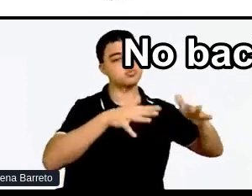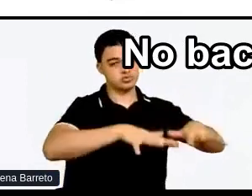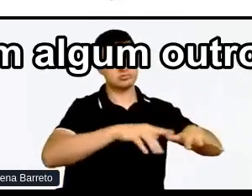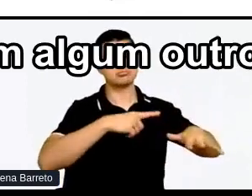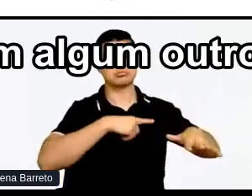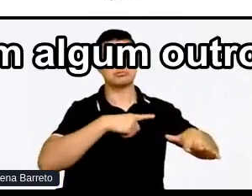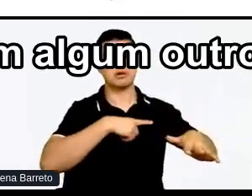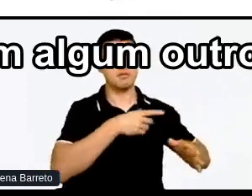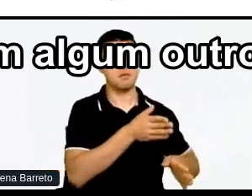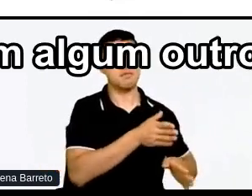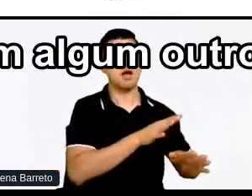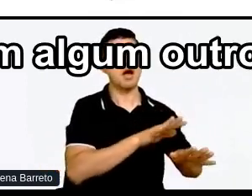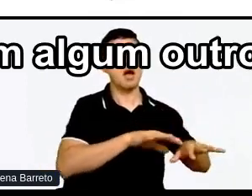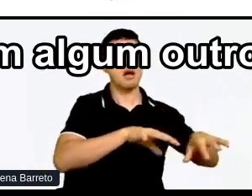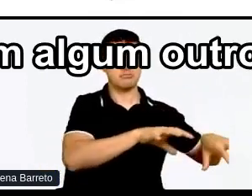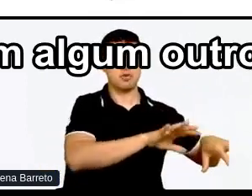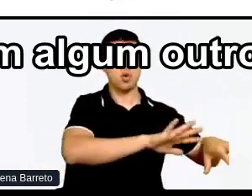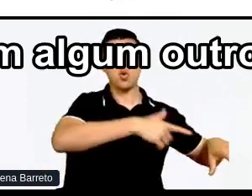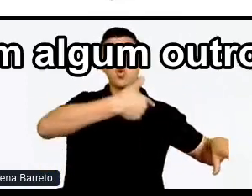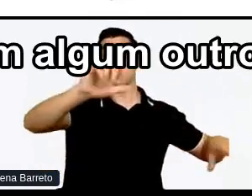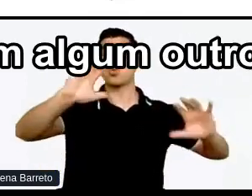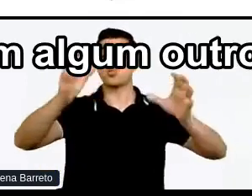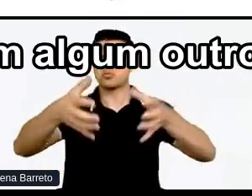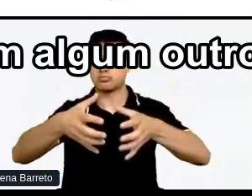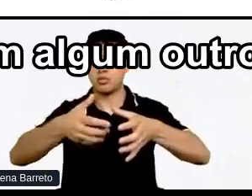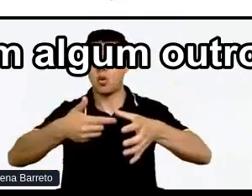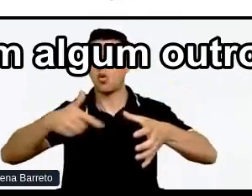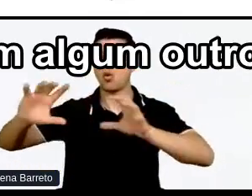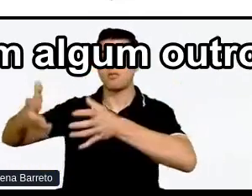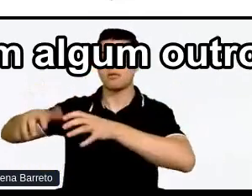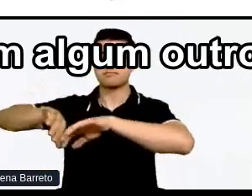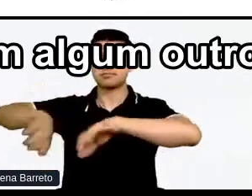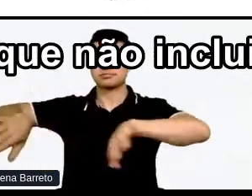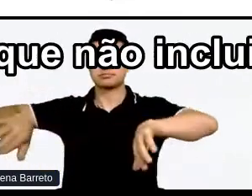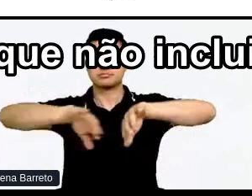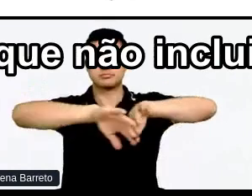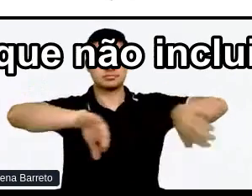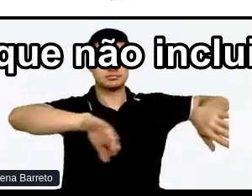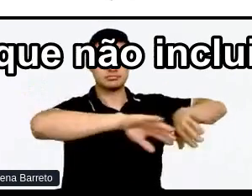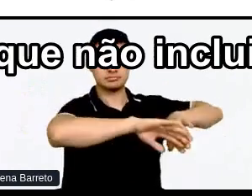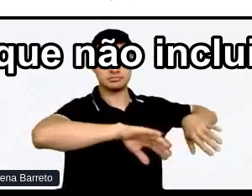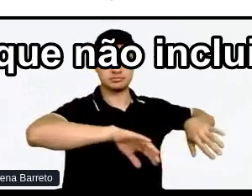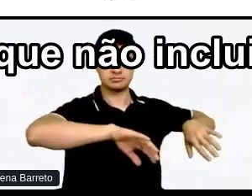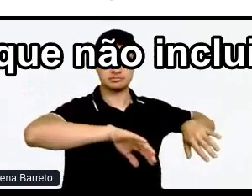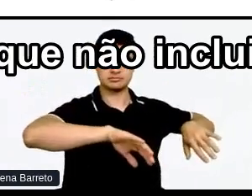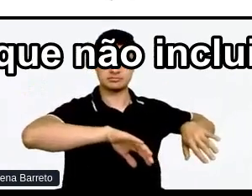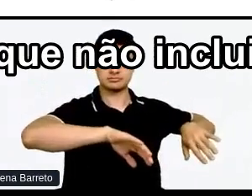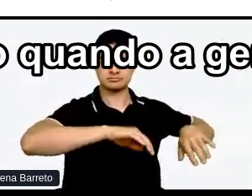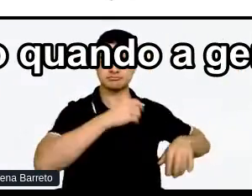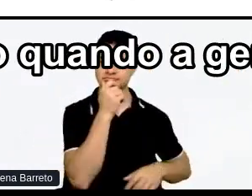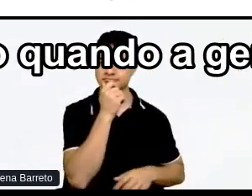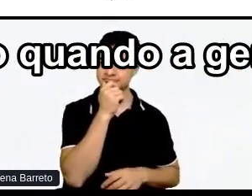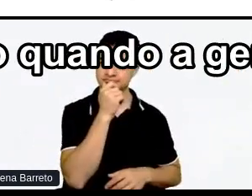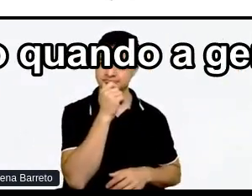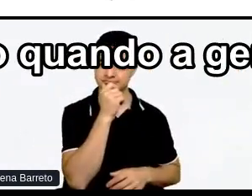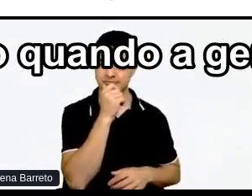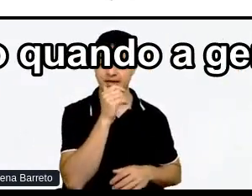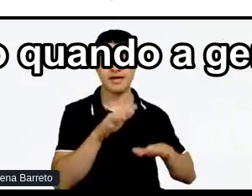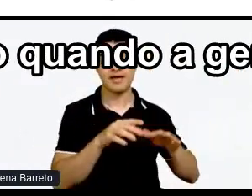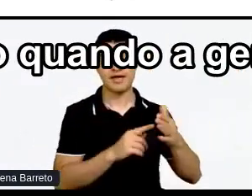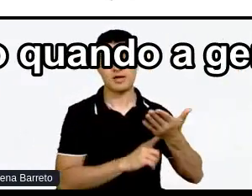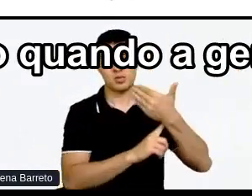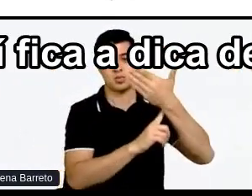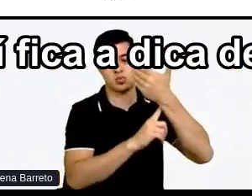back-office, em algum outro tipo de questão que não inclui na tecnologia. Então, quando a gente fala